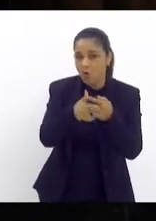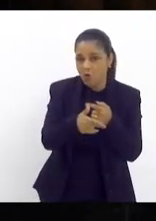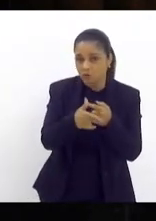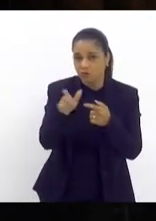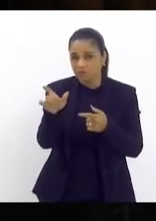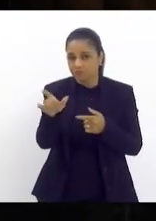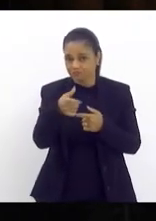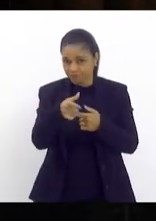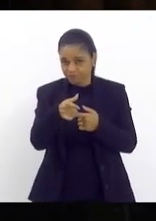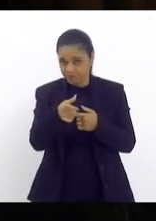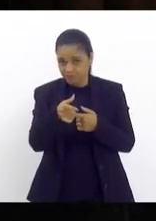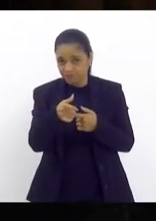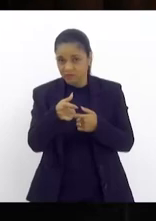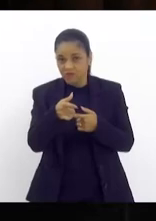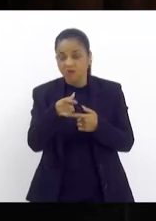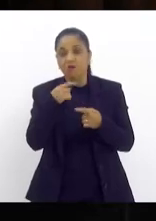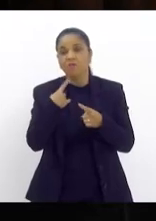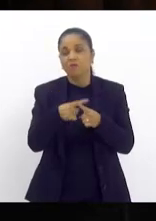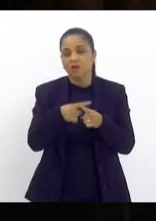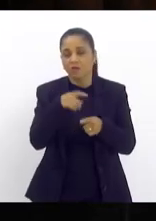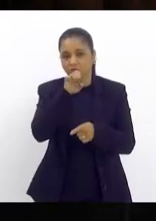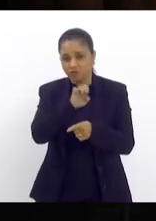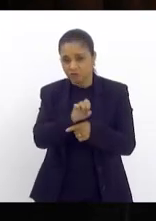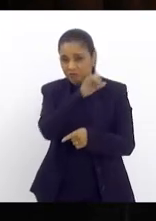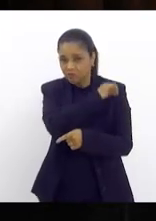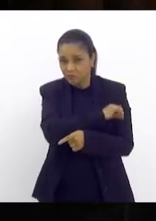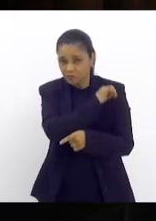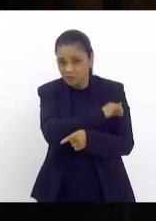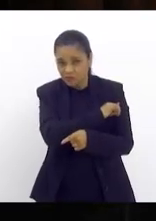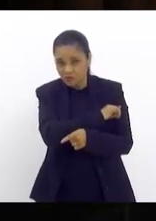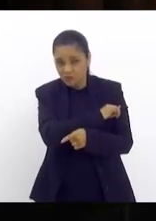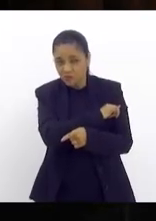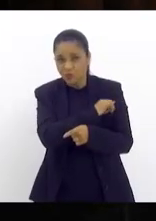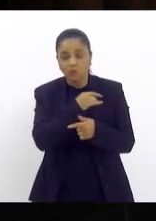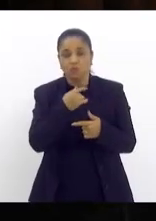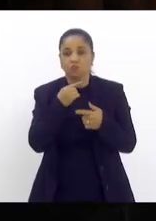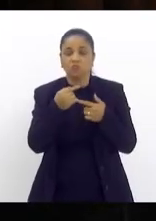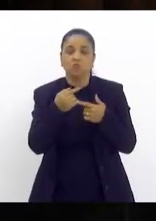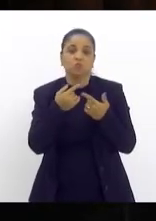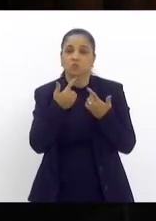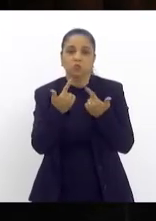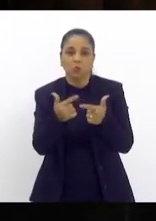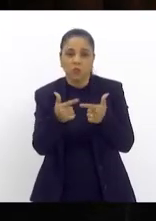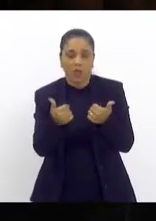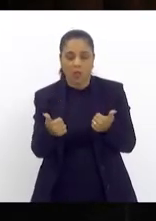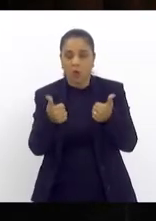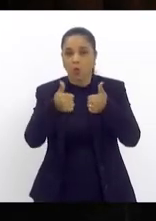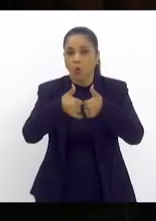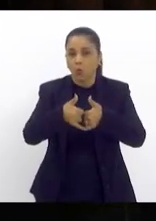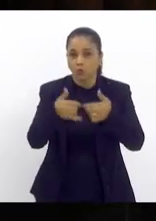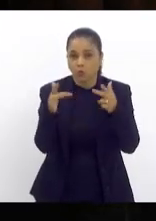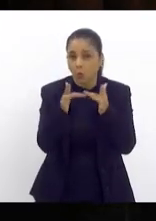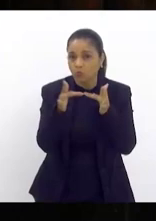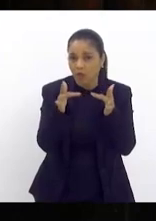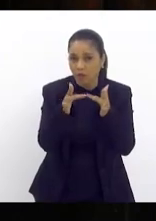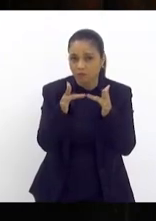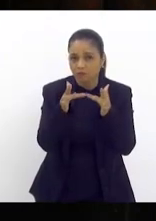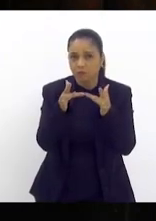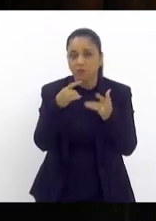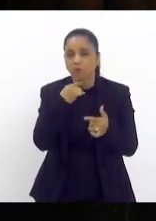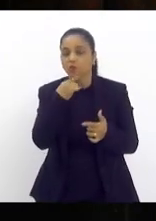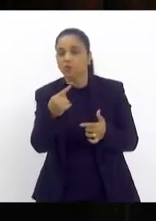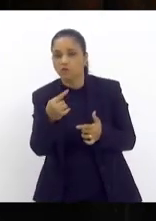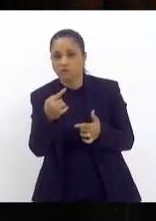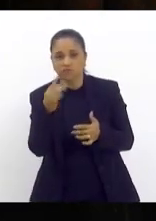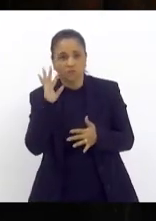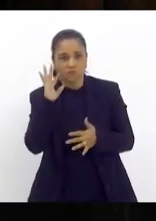de atendimento o governo do Estado tem dado para tirar a dúvida dessas pessoas. Tem gente que recebe um mês depois de